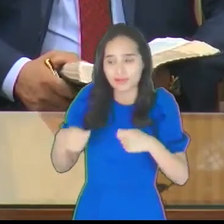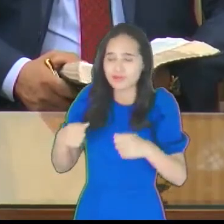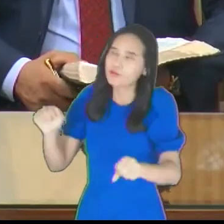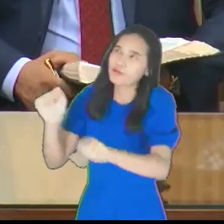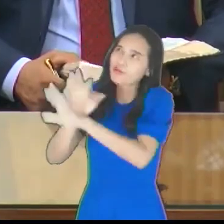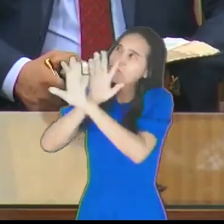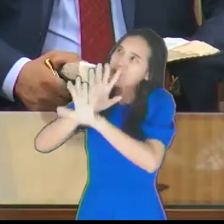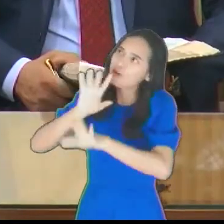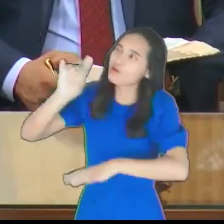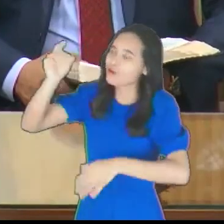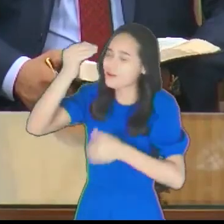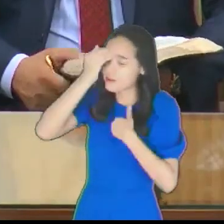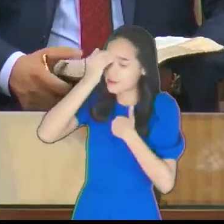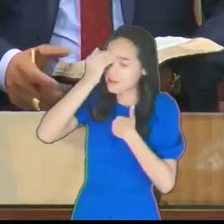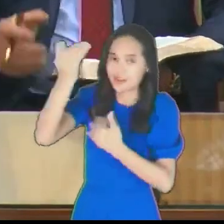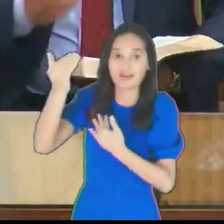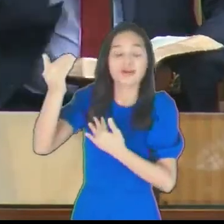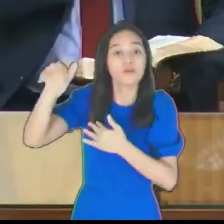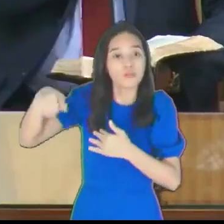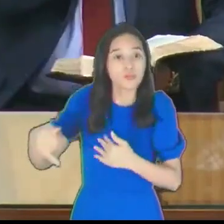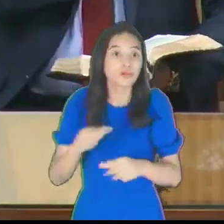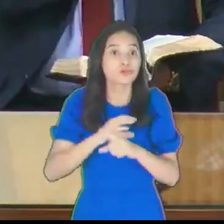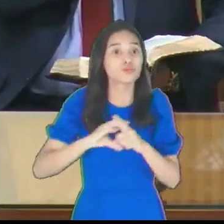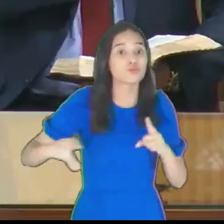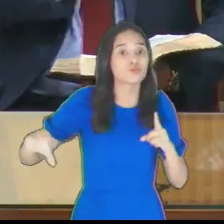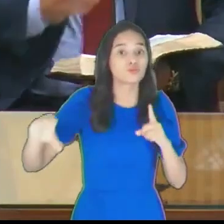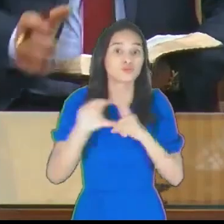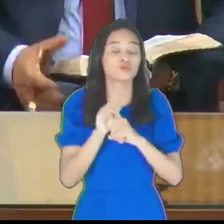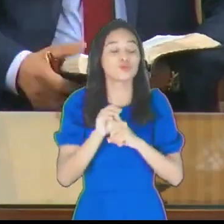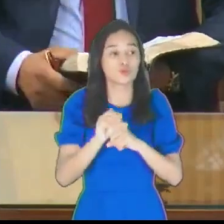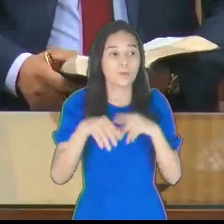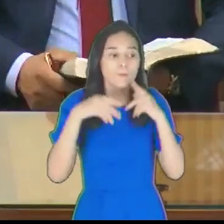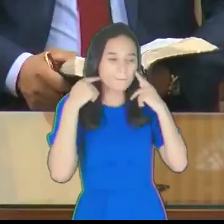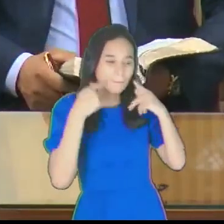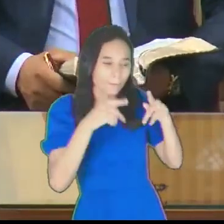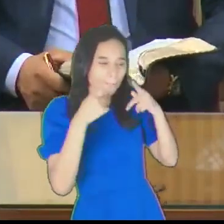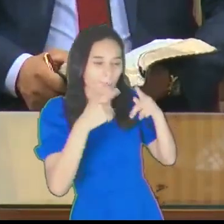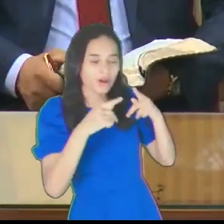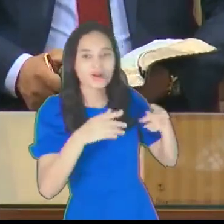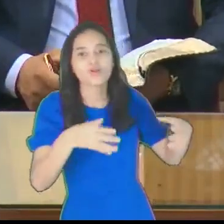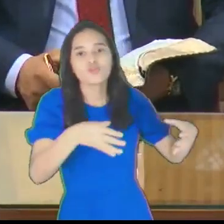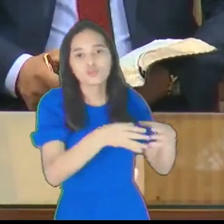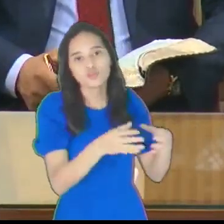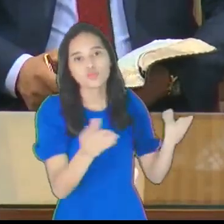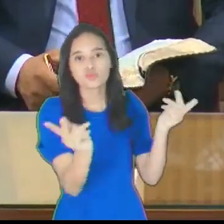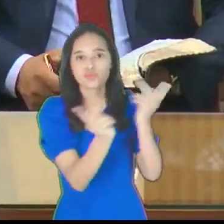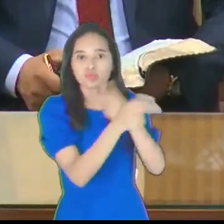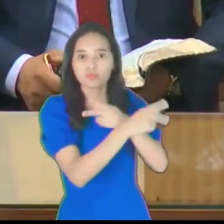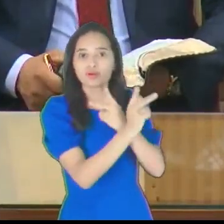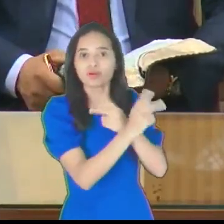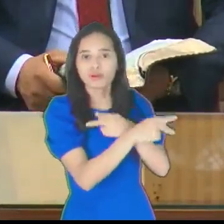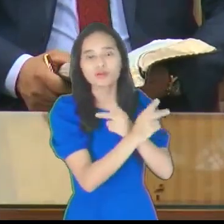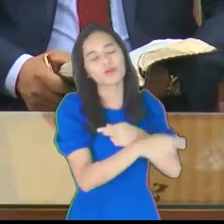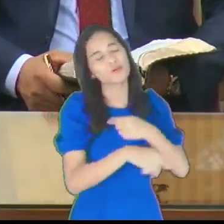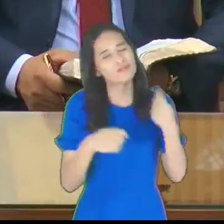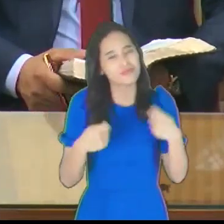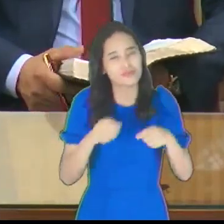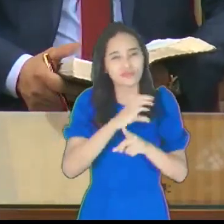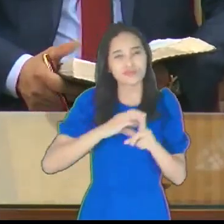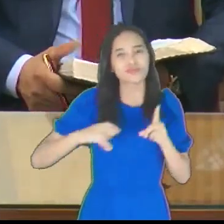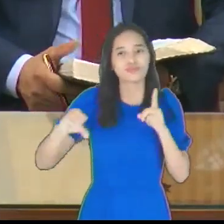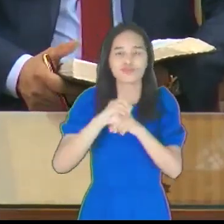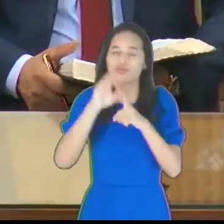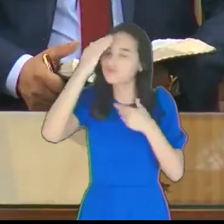ele ter aproveitado e feito um culto para pregar para aqueles pagãos, era para ele ter feito um culto em ação de graças